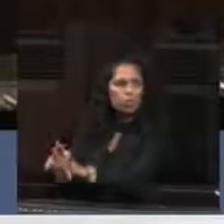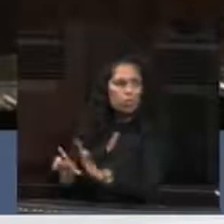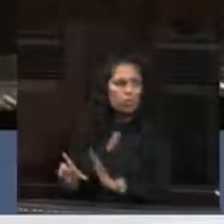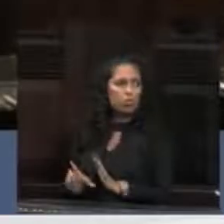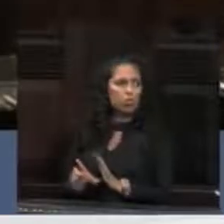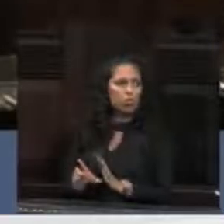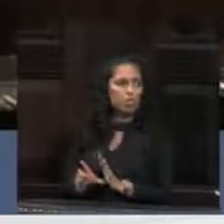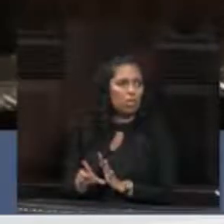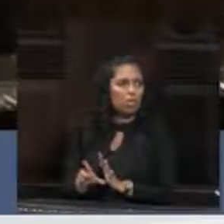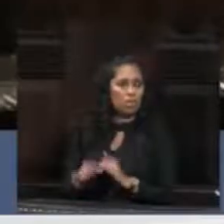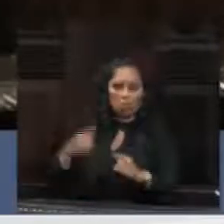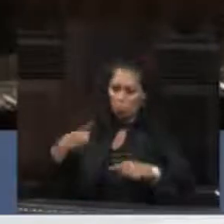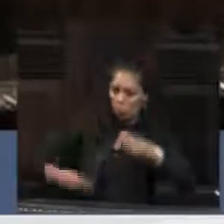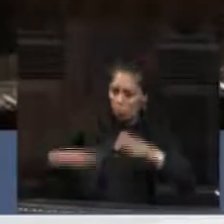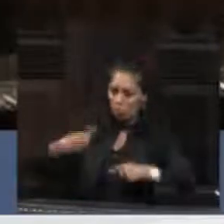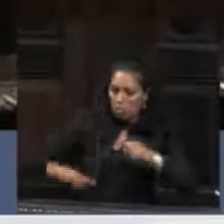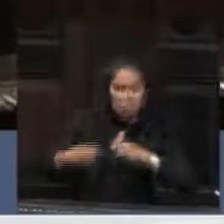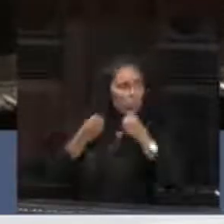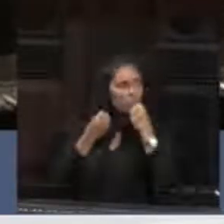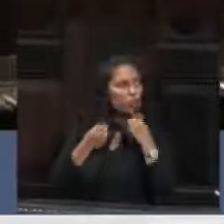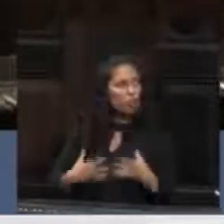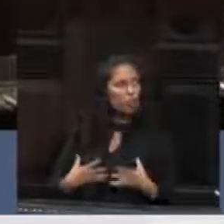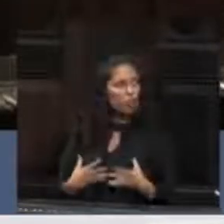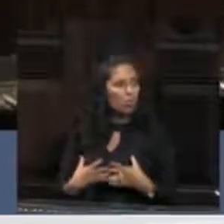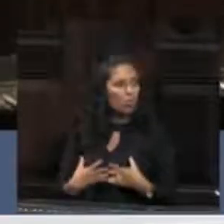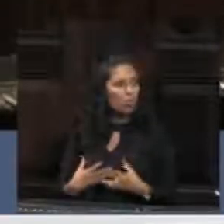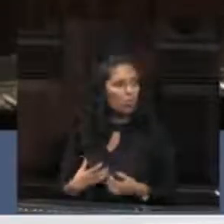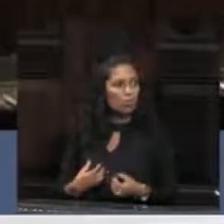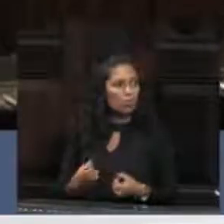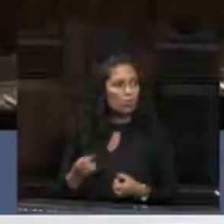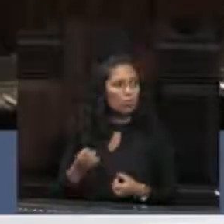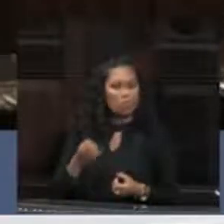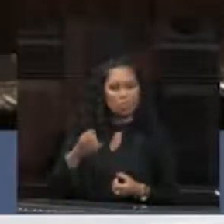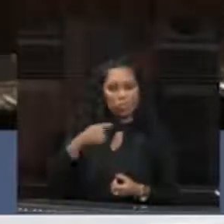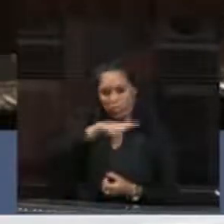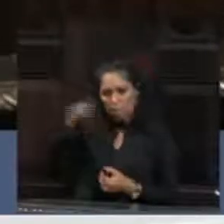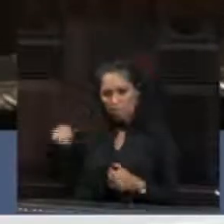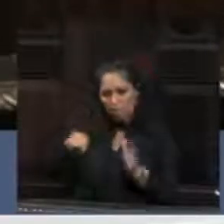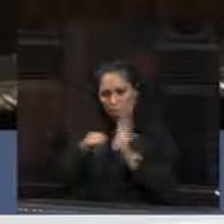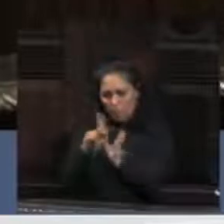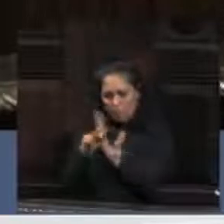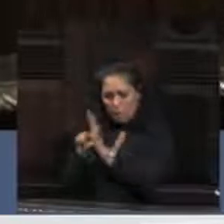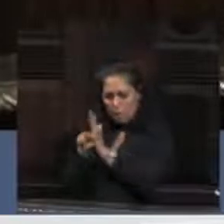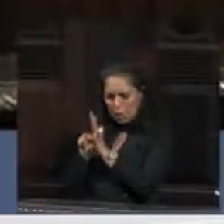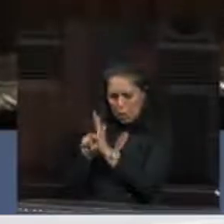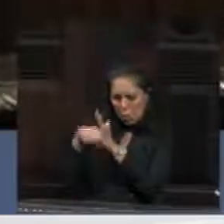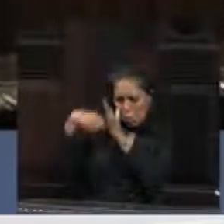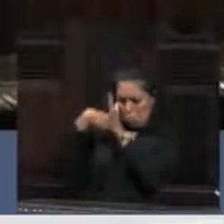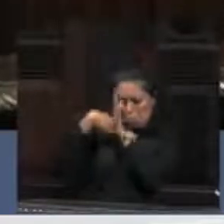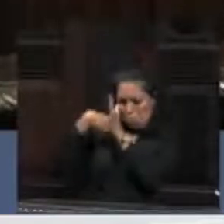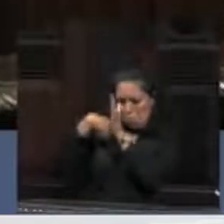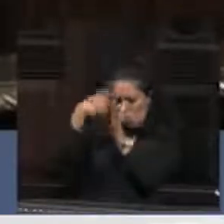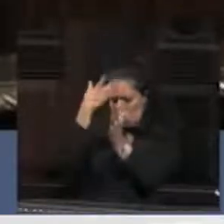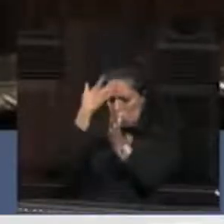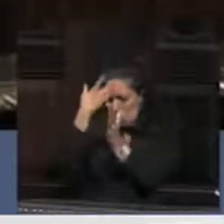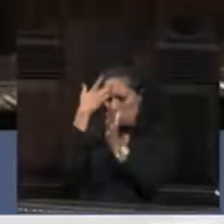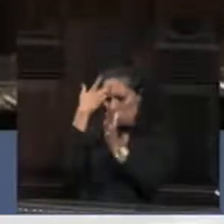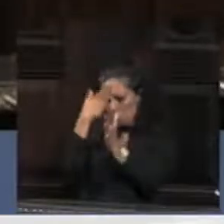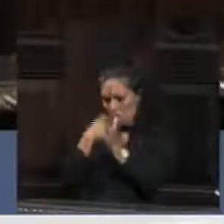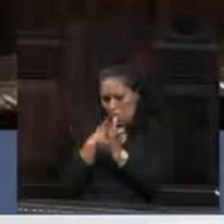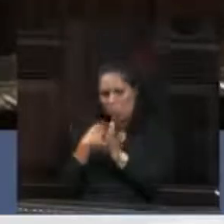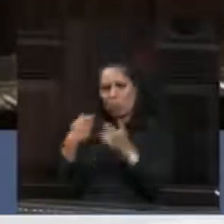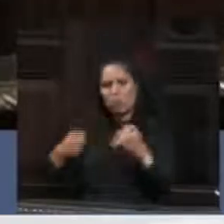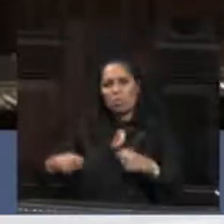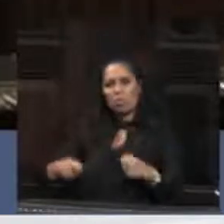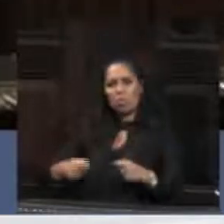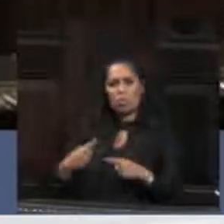tornem políticas públicas efetivas, que se faça um exame de consciência, de fato, porque a história nos